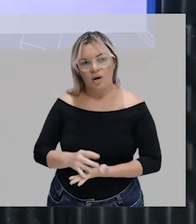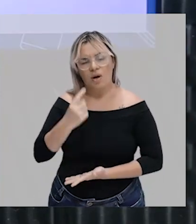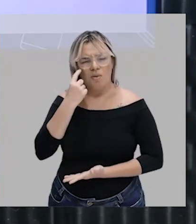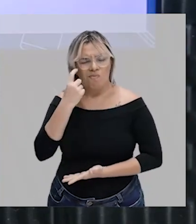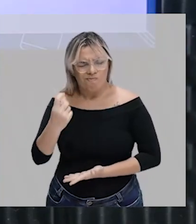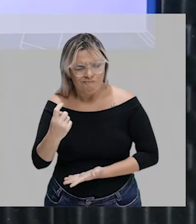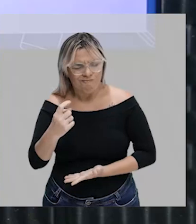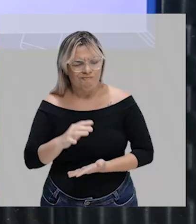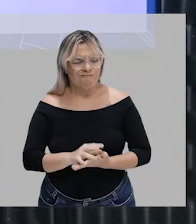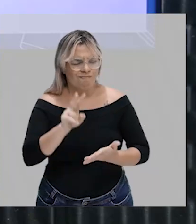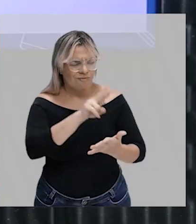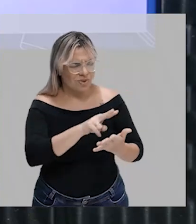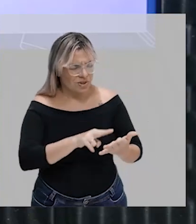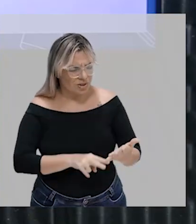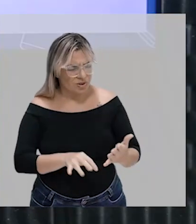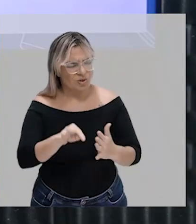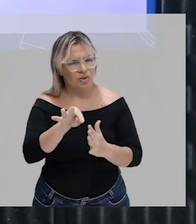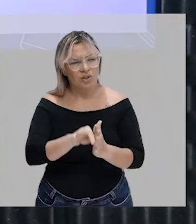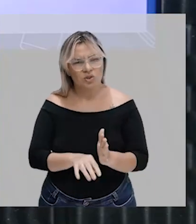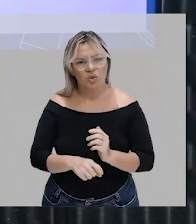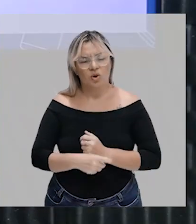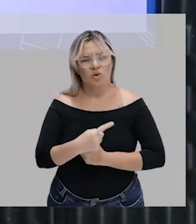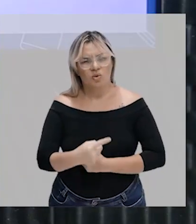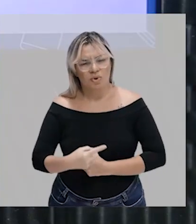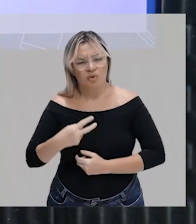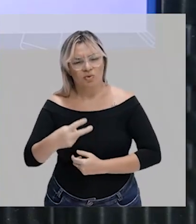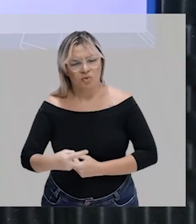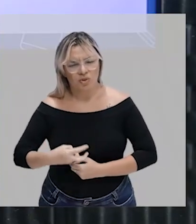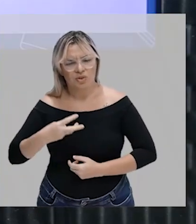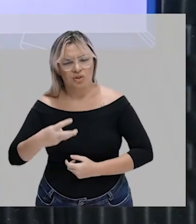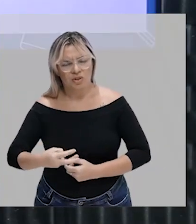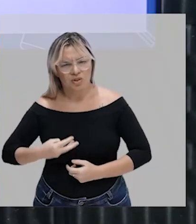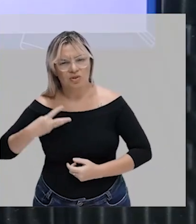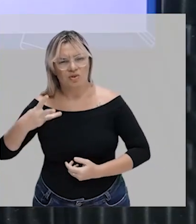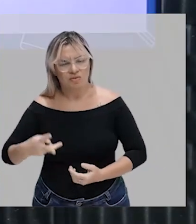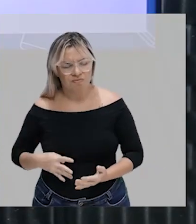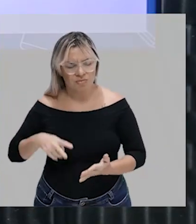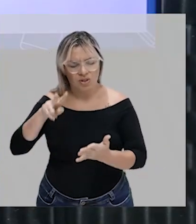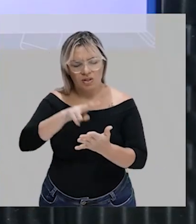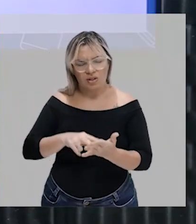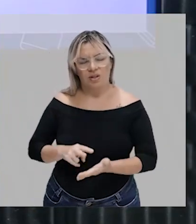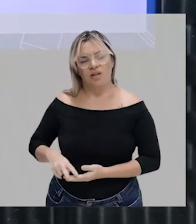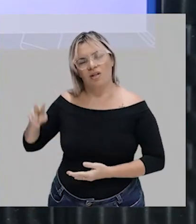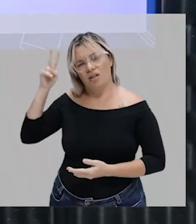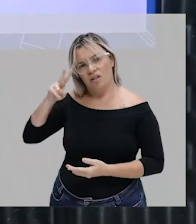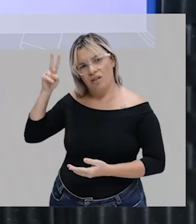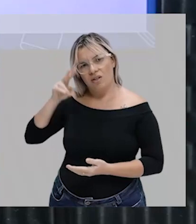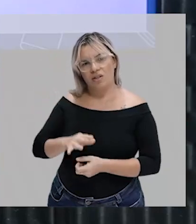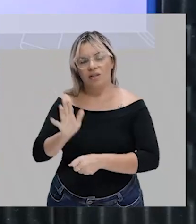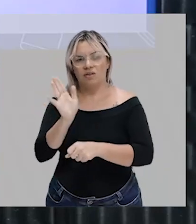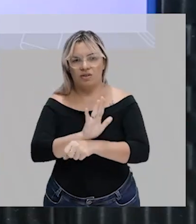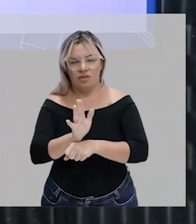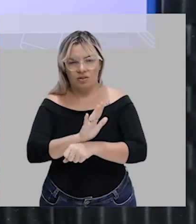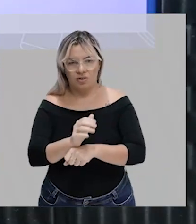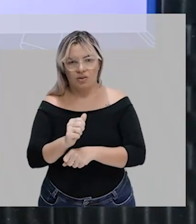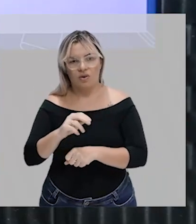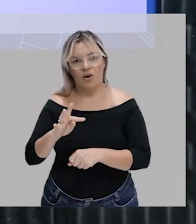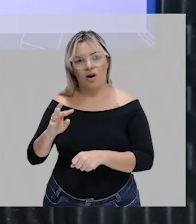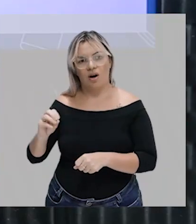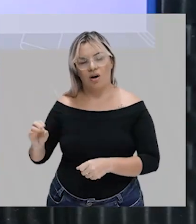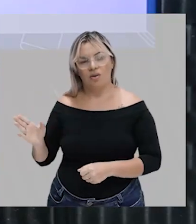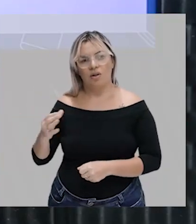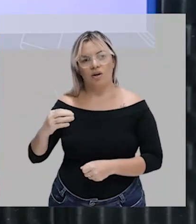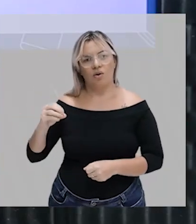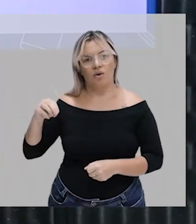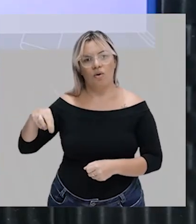você leia o texto uma, duas, três vezes. Lembra aquele filme O Alto da Compadecida? Pois é. Eu costumo dizer que todas as